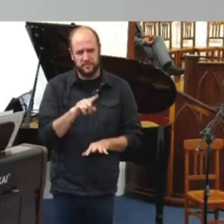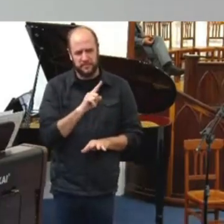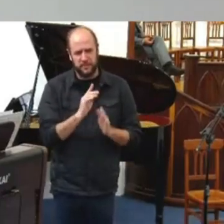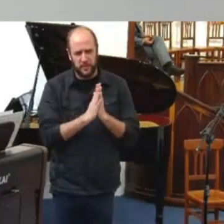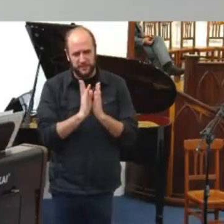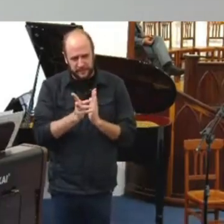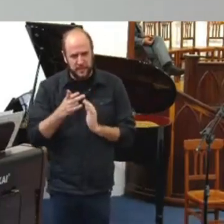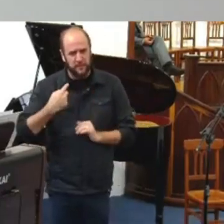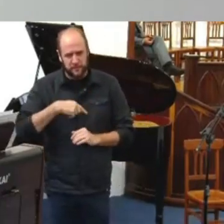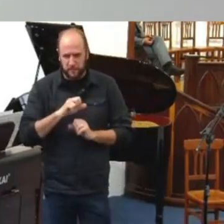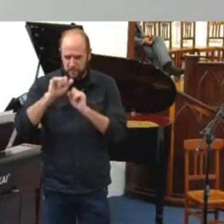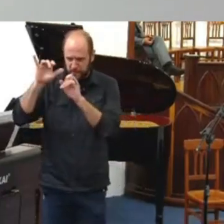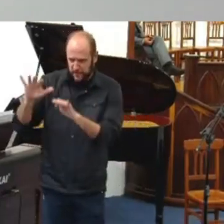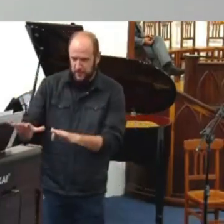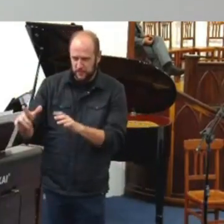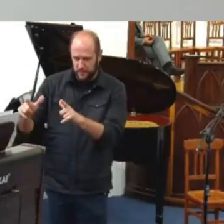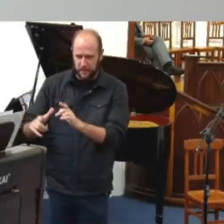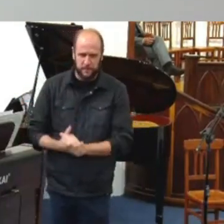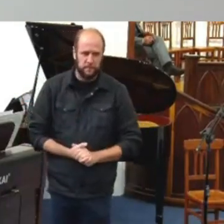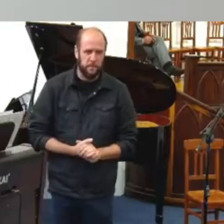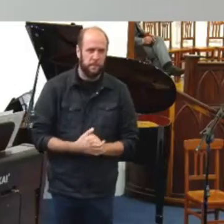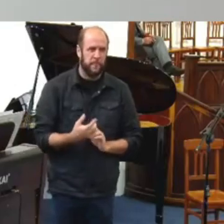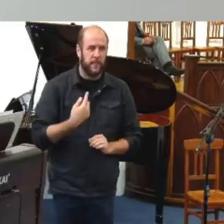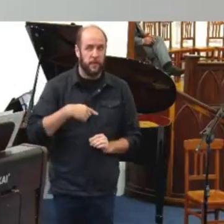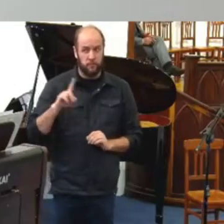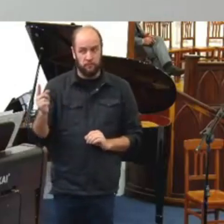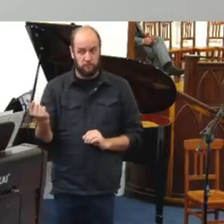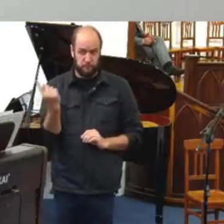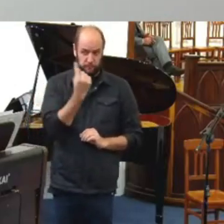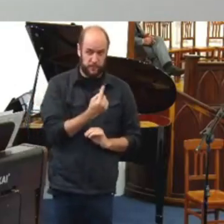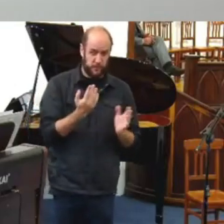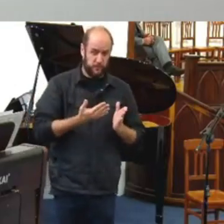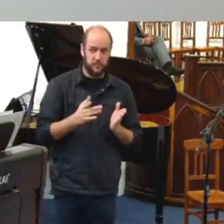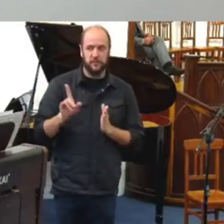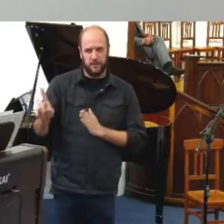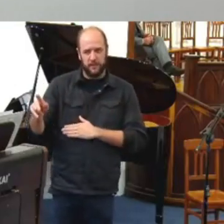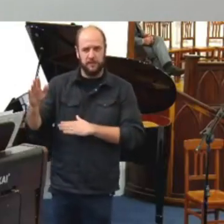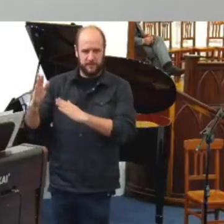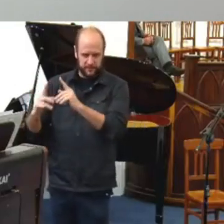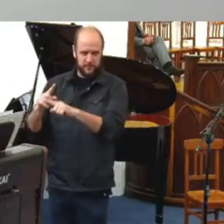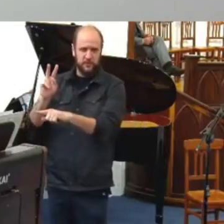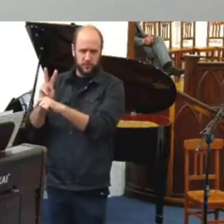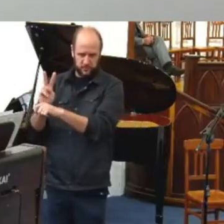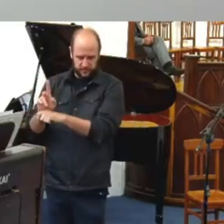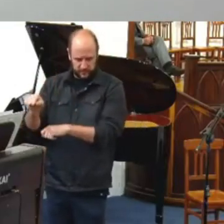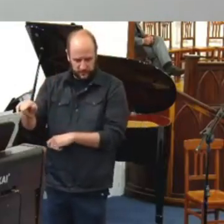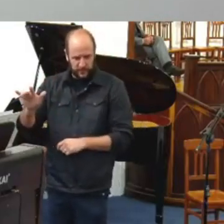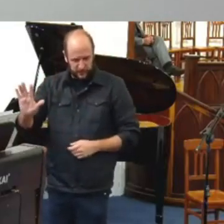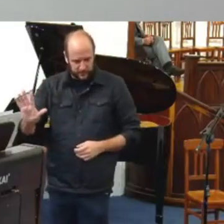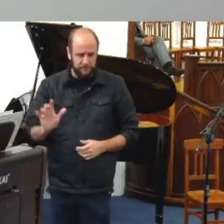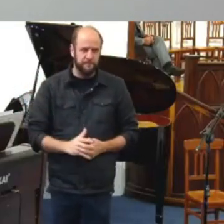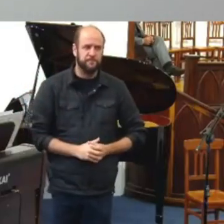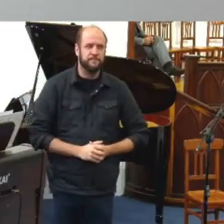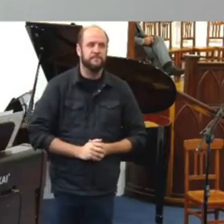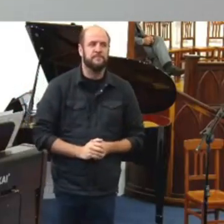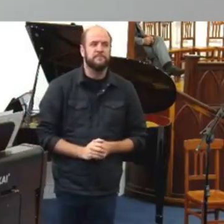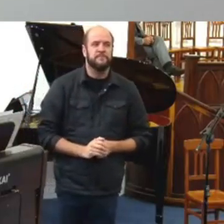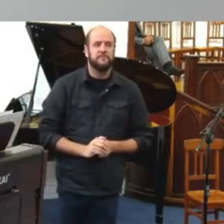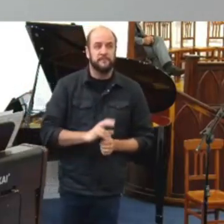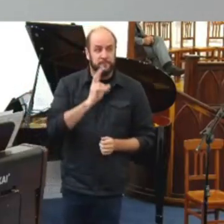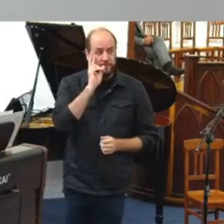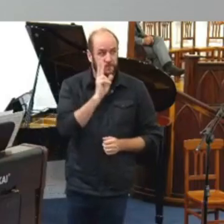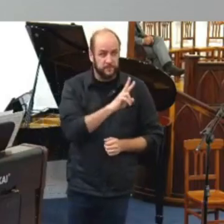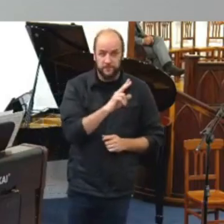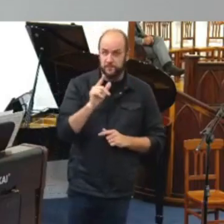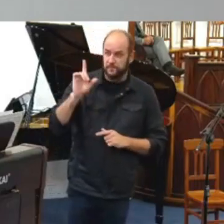hoje poder estar aqui, deixando a igreja lá, bem pastoreada, cuidada, ver que